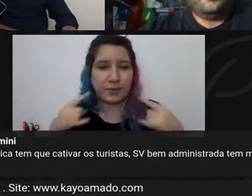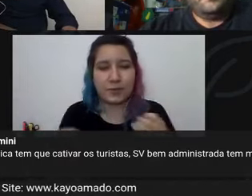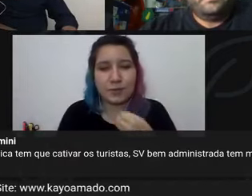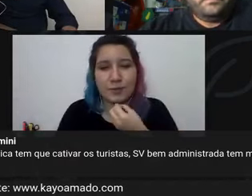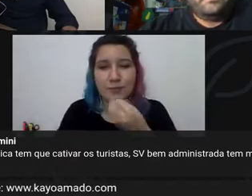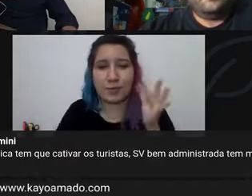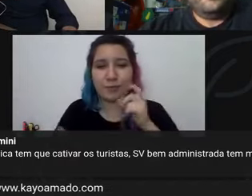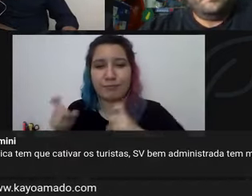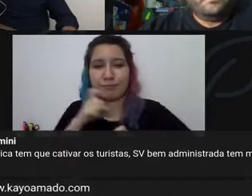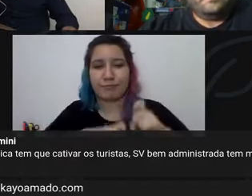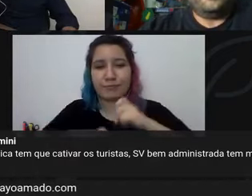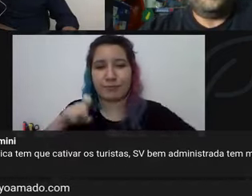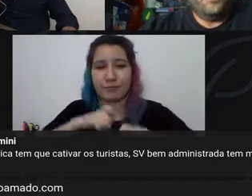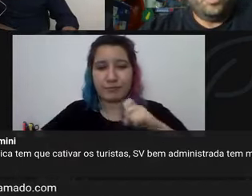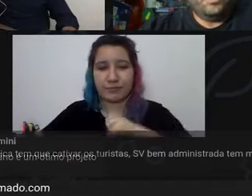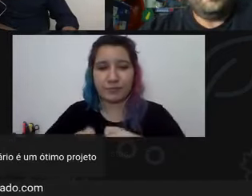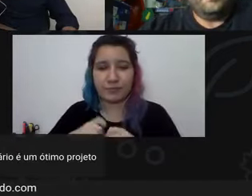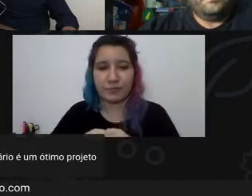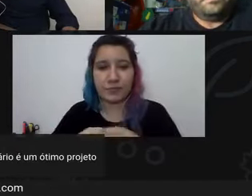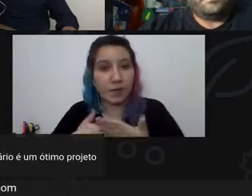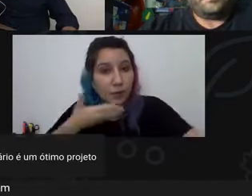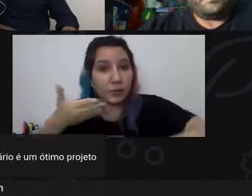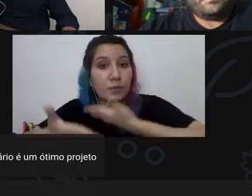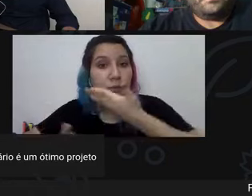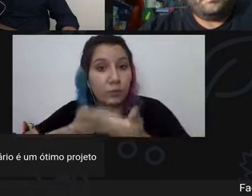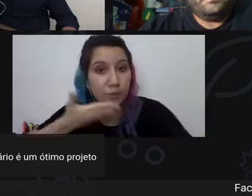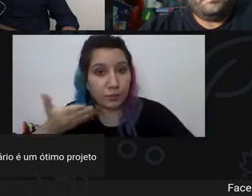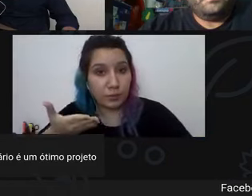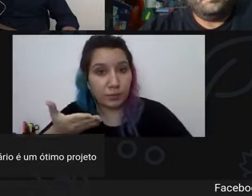oferecer. Boa Mercedes, muito legal.